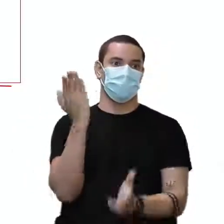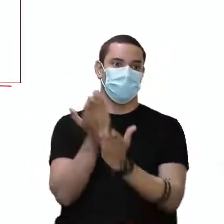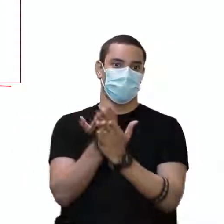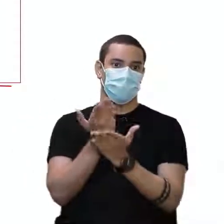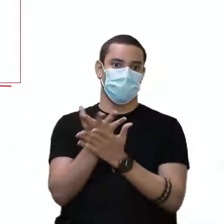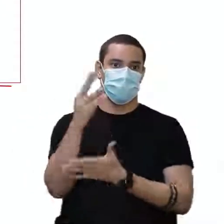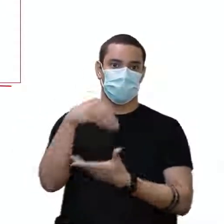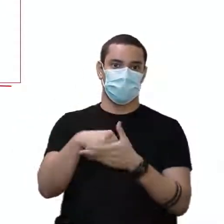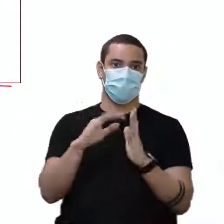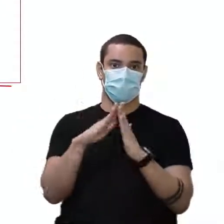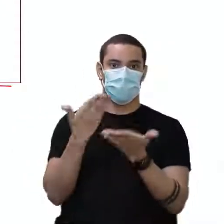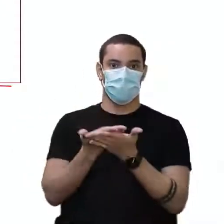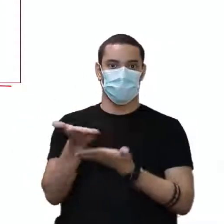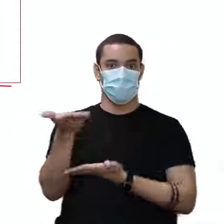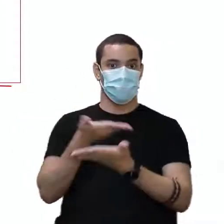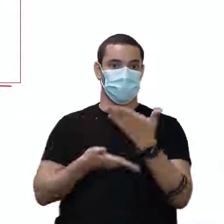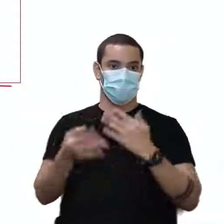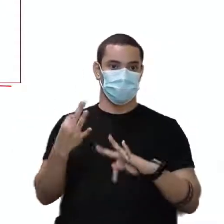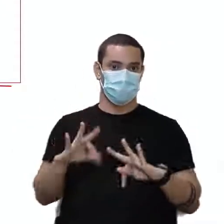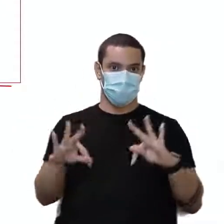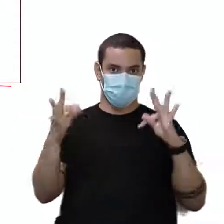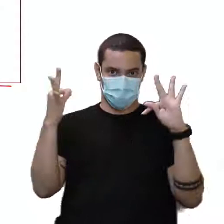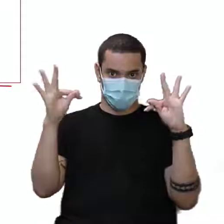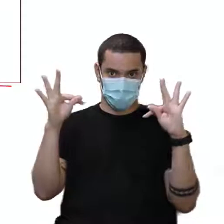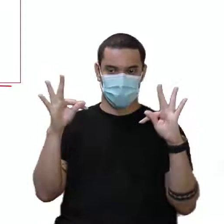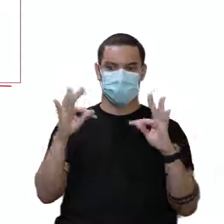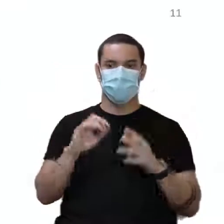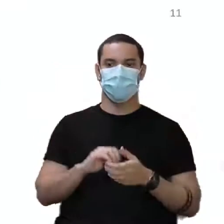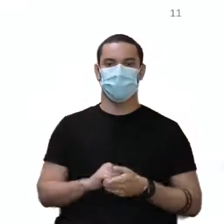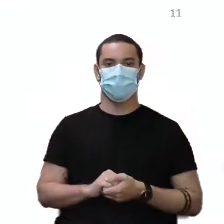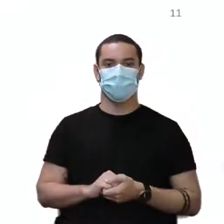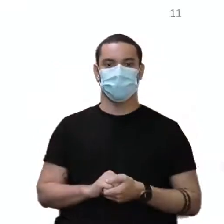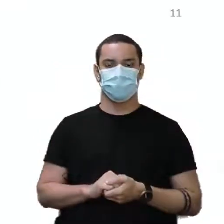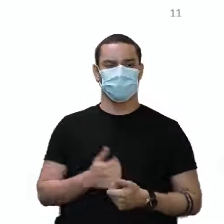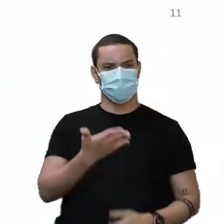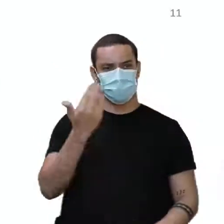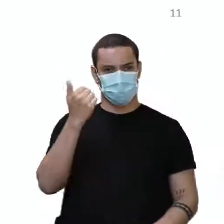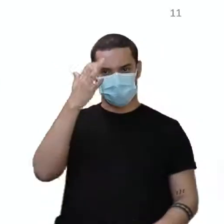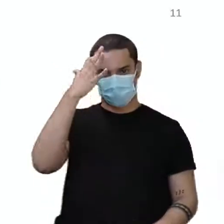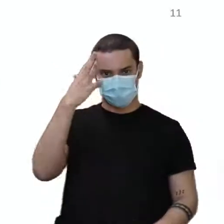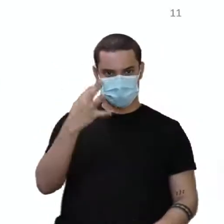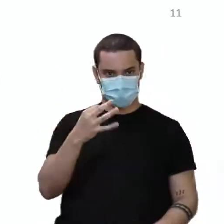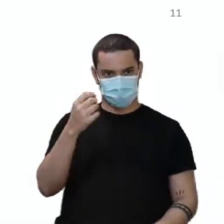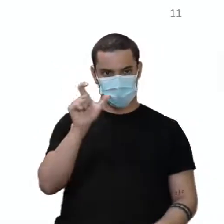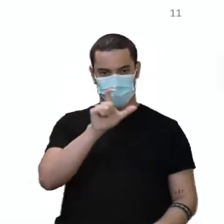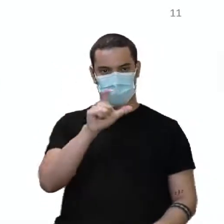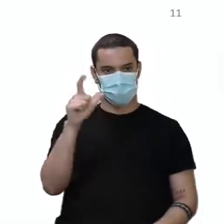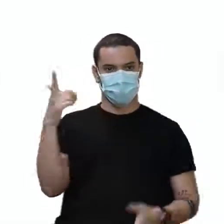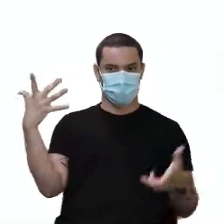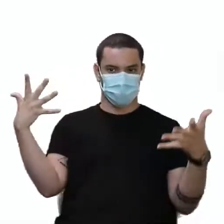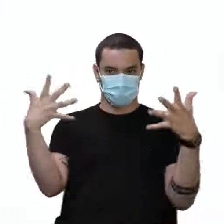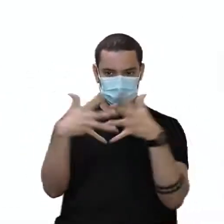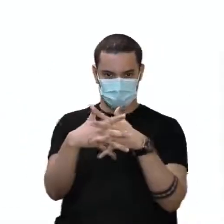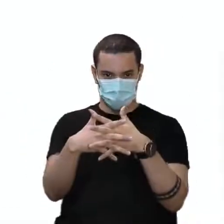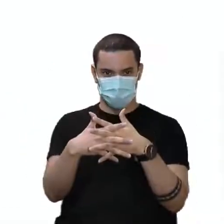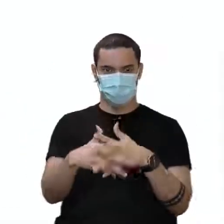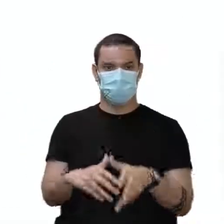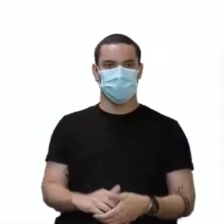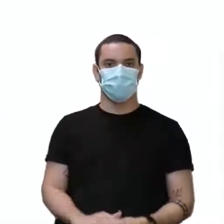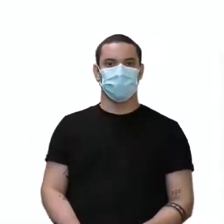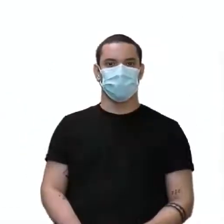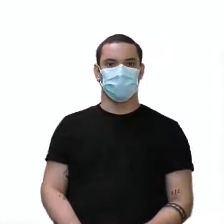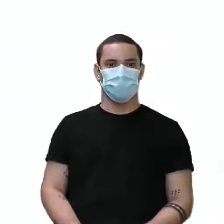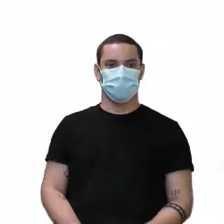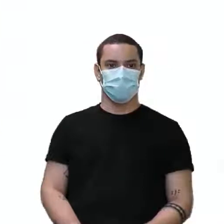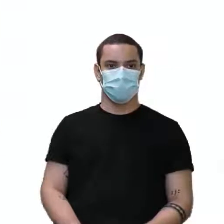Eu continuo. Eu estudo aqui agora. Vamos entender um pouco mais dessas confusing words que nós estamos usando, que são as